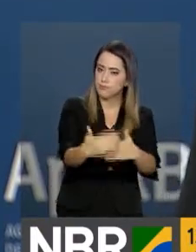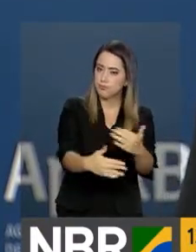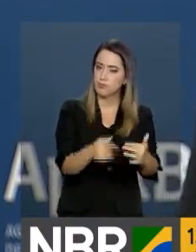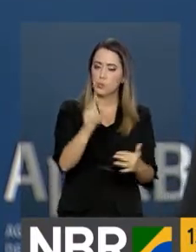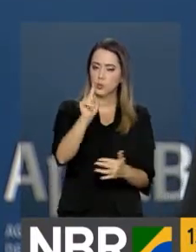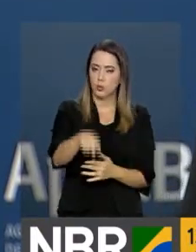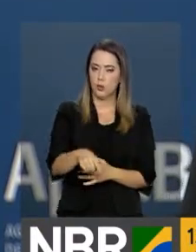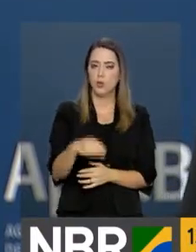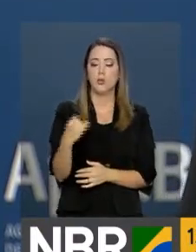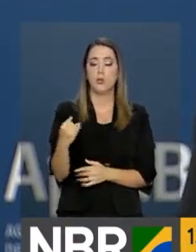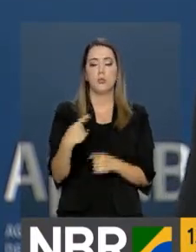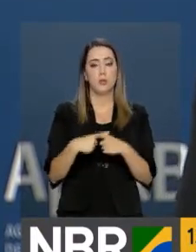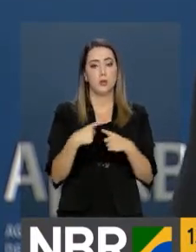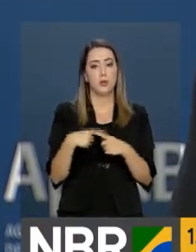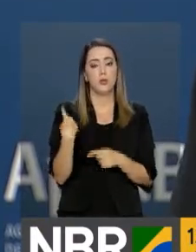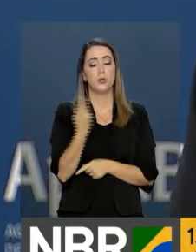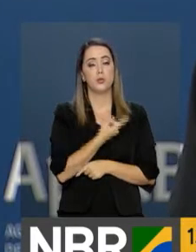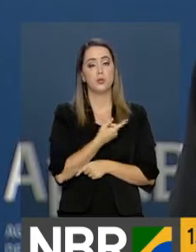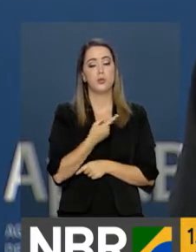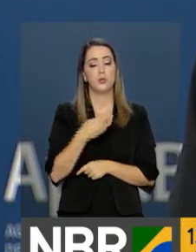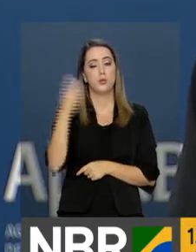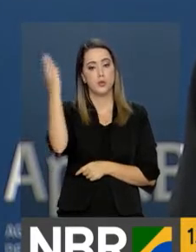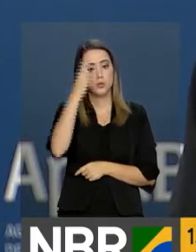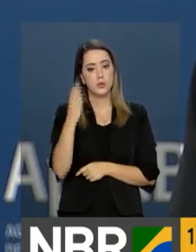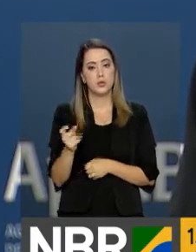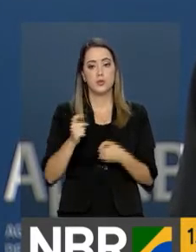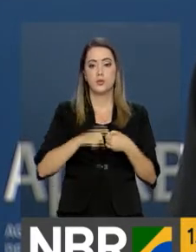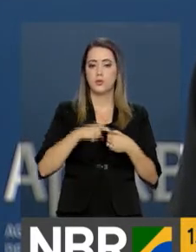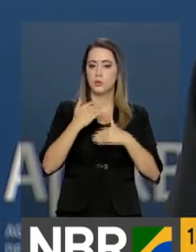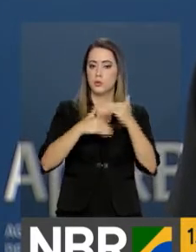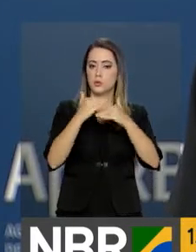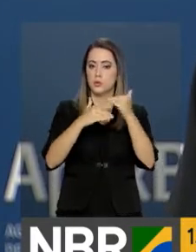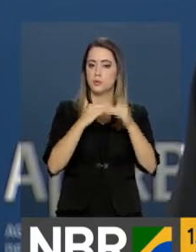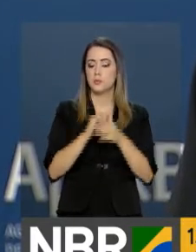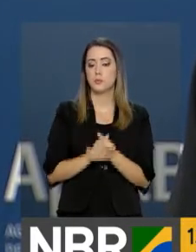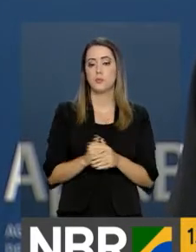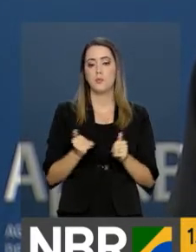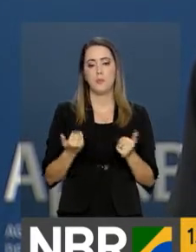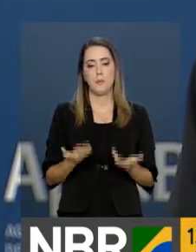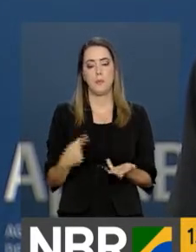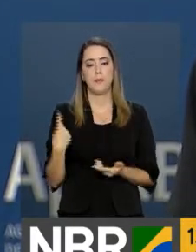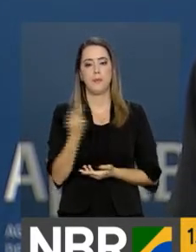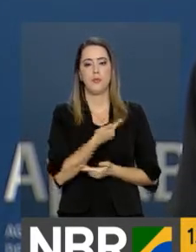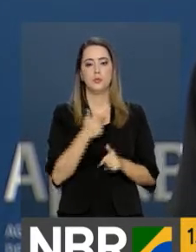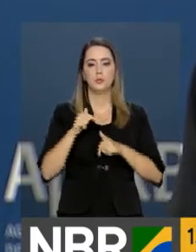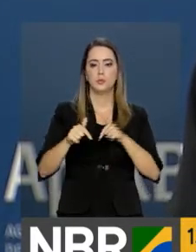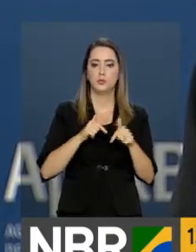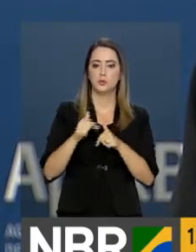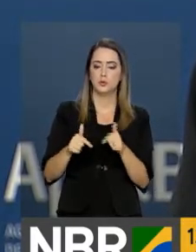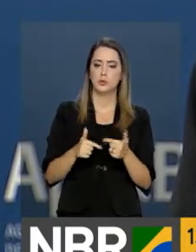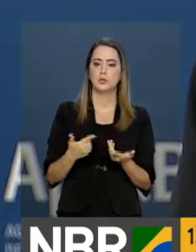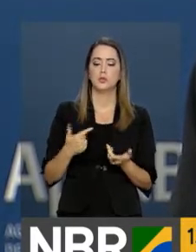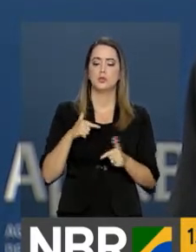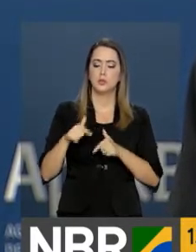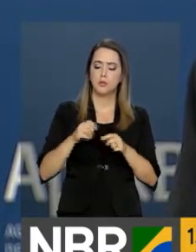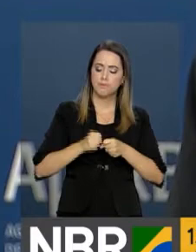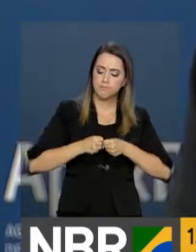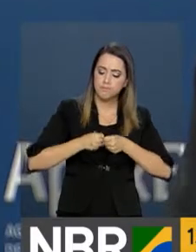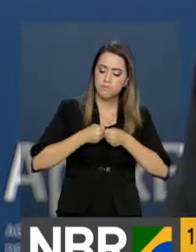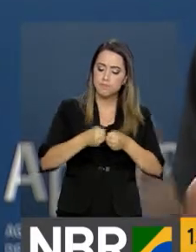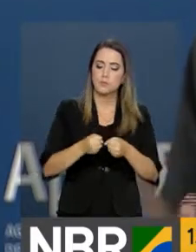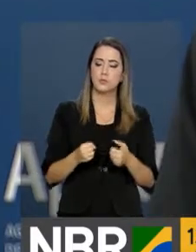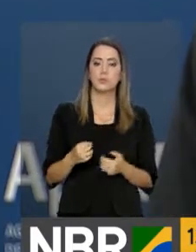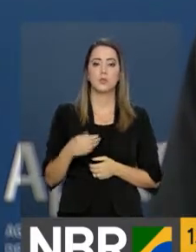sinal de que o nosso país retomou realmente o crescimento. E para isso, nós trabalhamos, digamos, trabalhamos duros